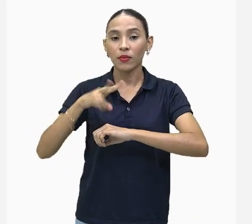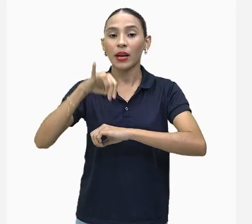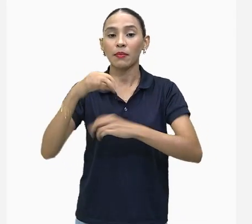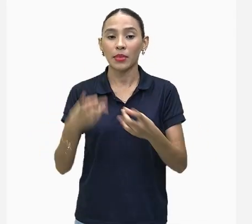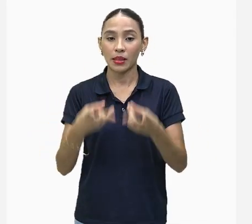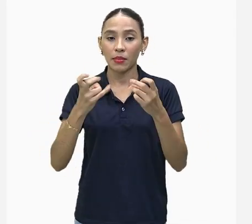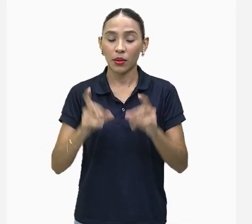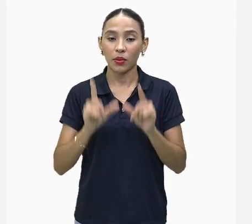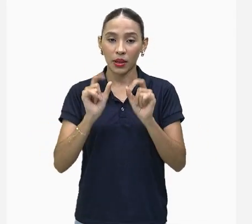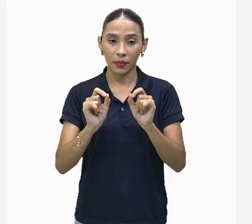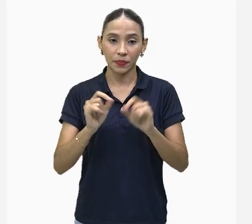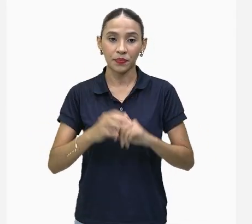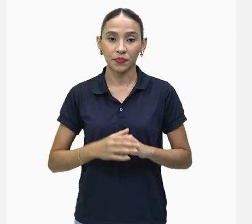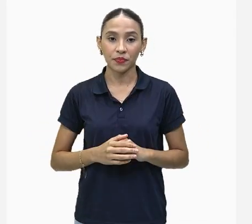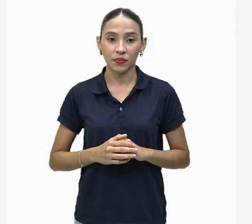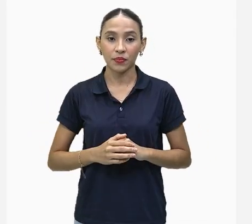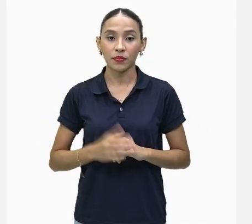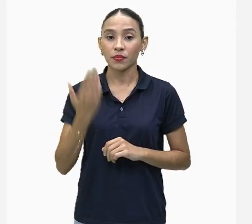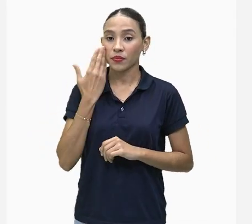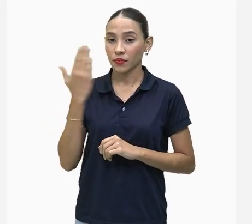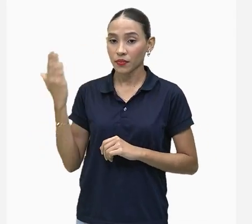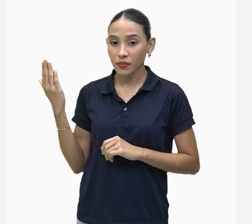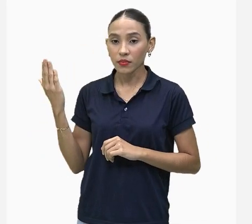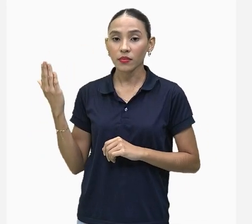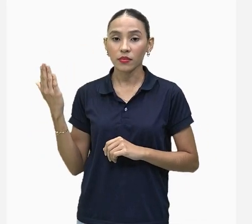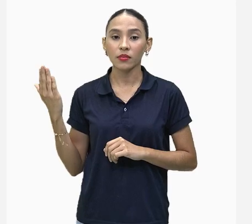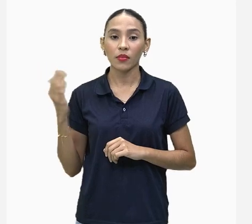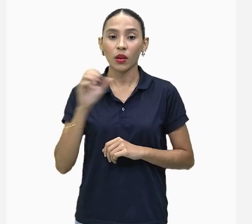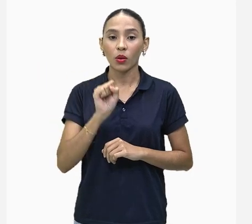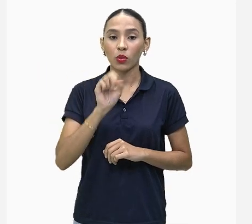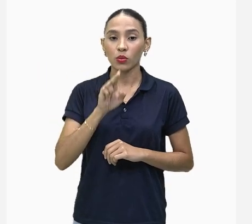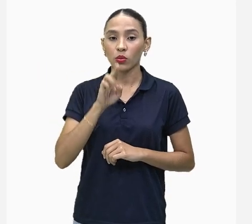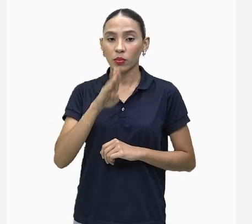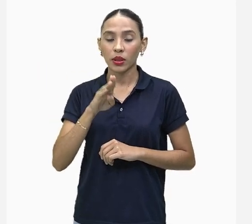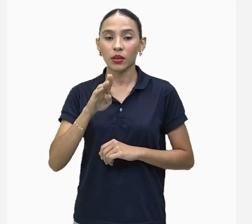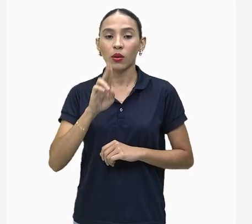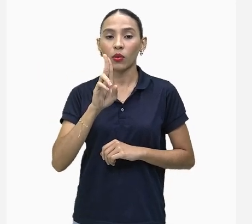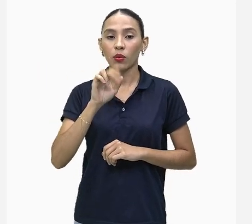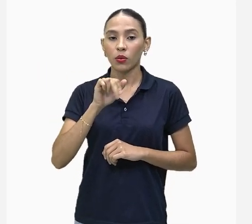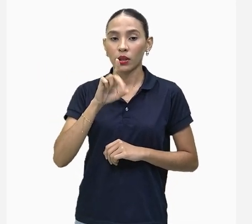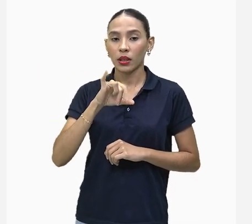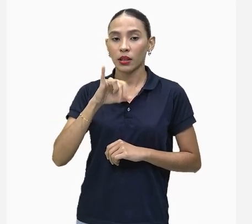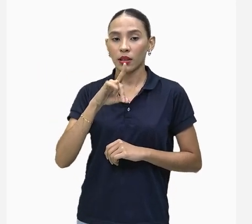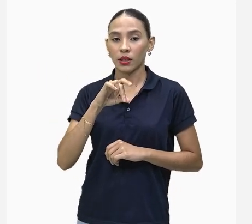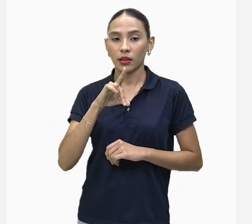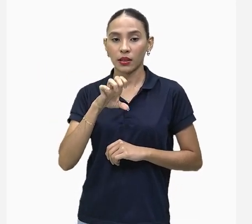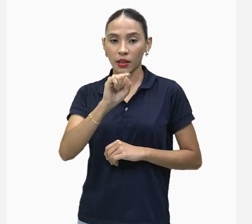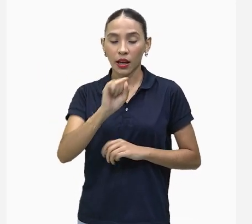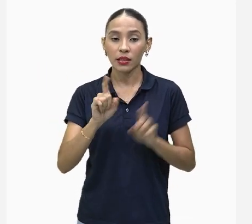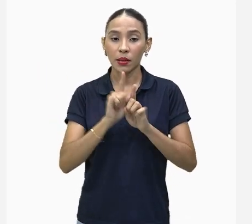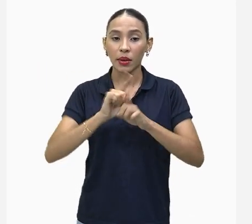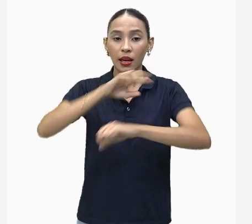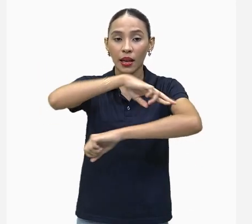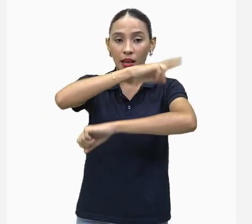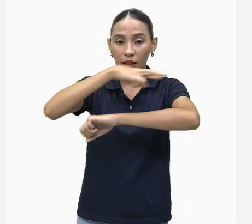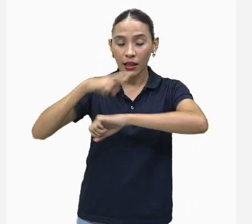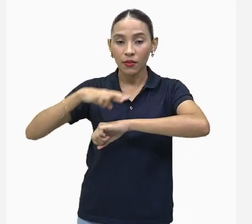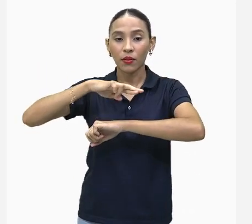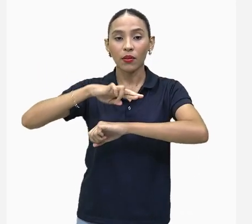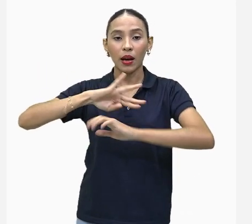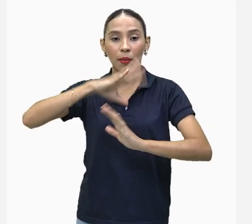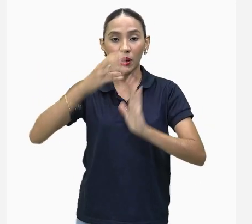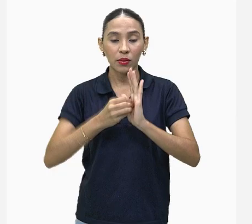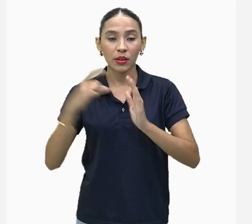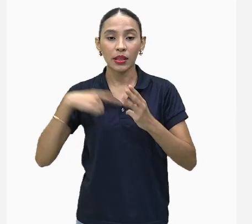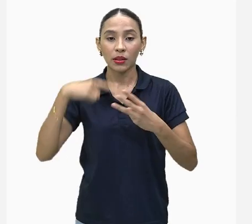observem aí as mesmas subunidades que fazem parte do relevo amazônico, sendo